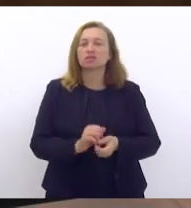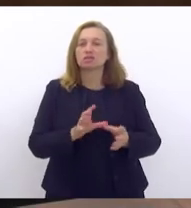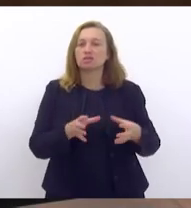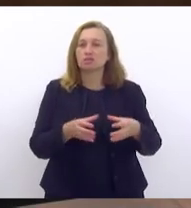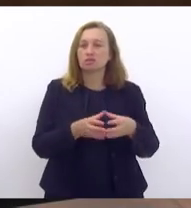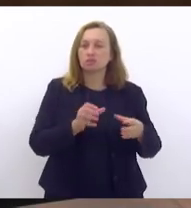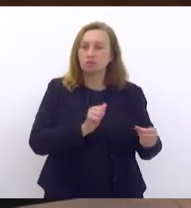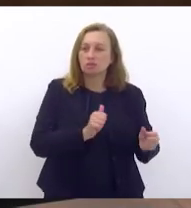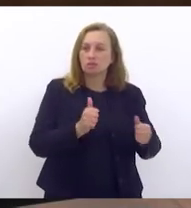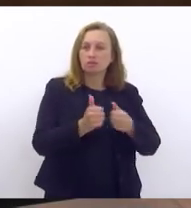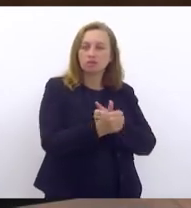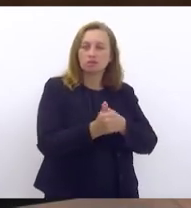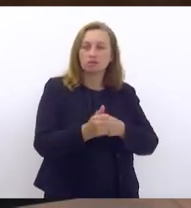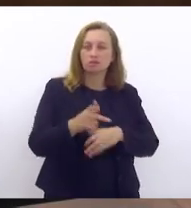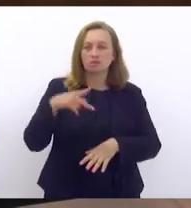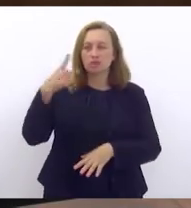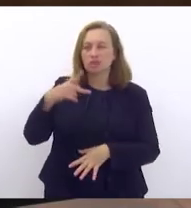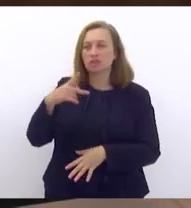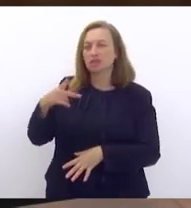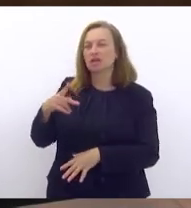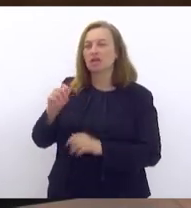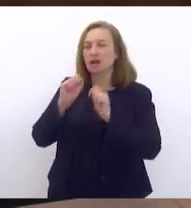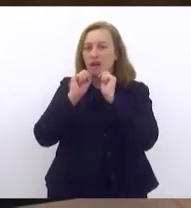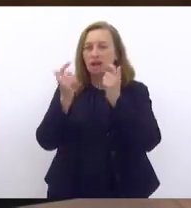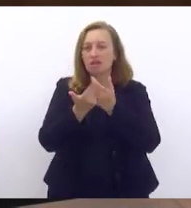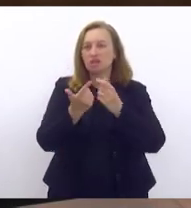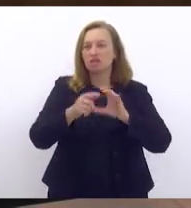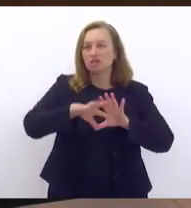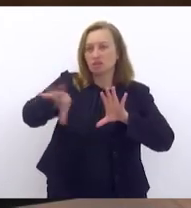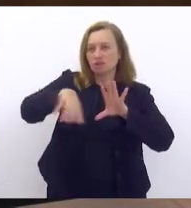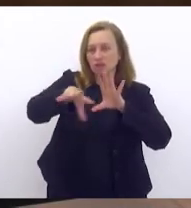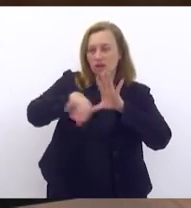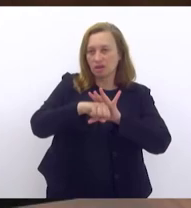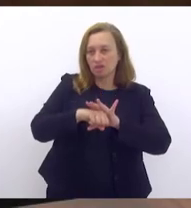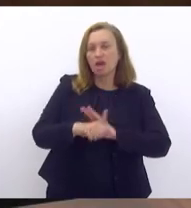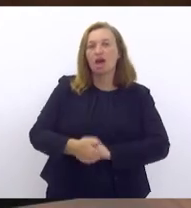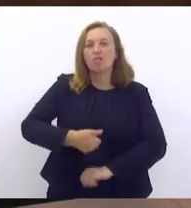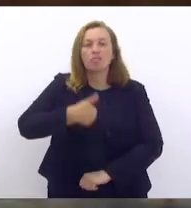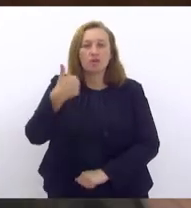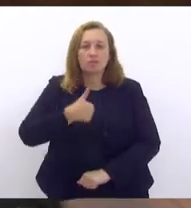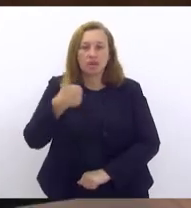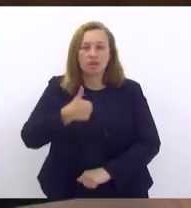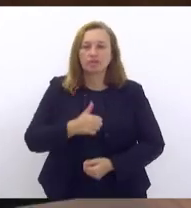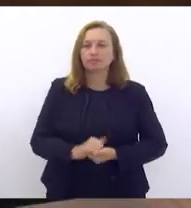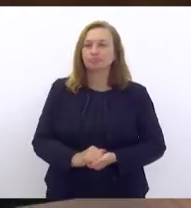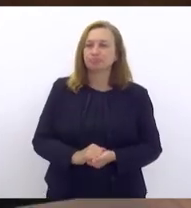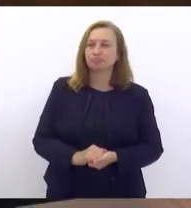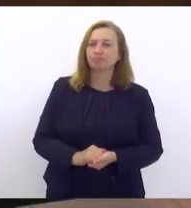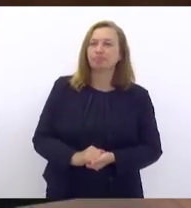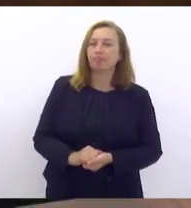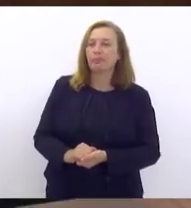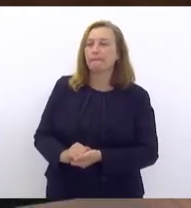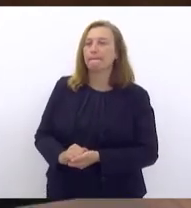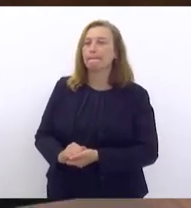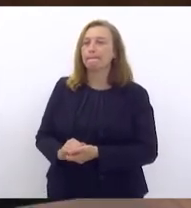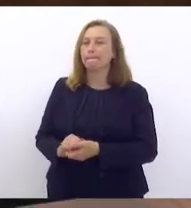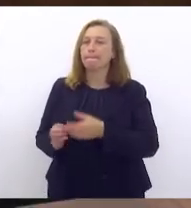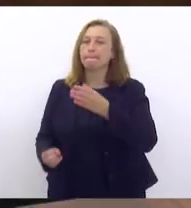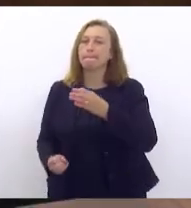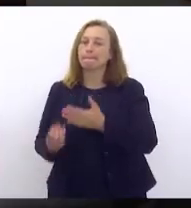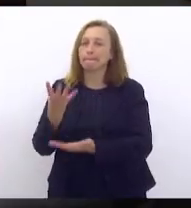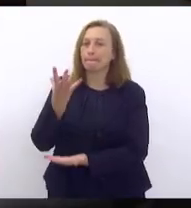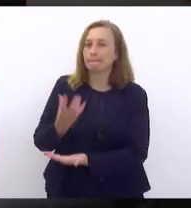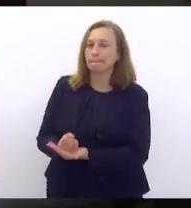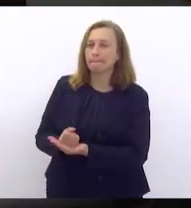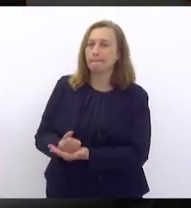para o audiovisual da nossa casa. A primeira filmagem foi feita aqui no Estado há